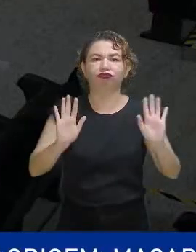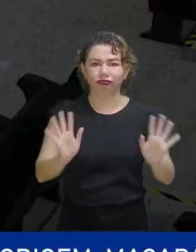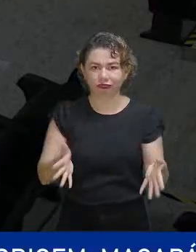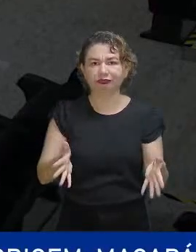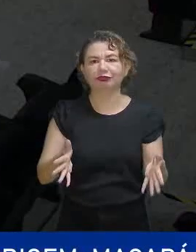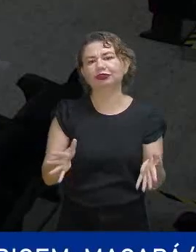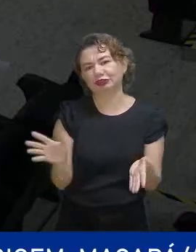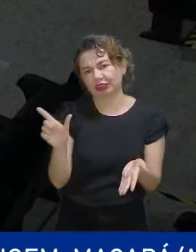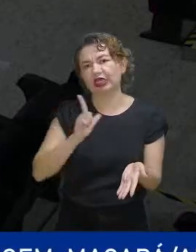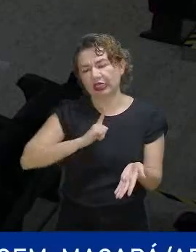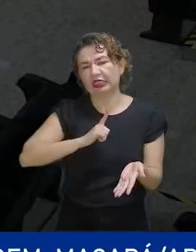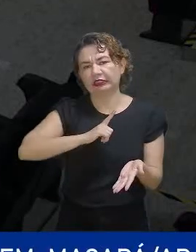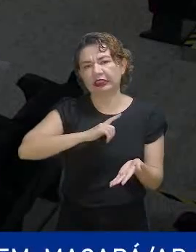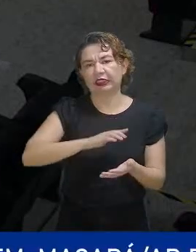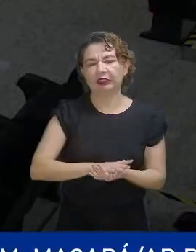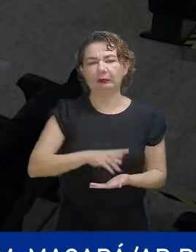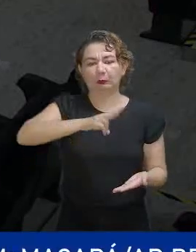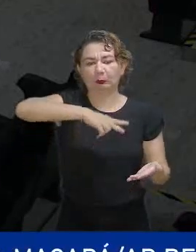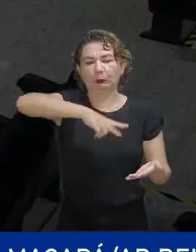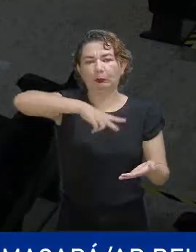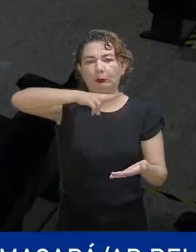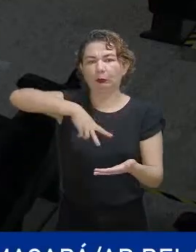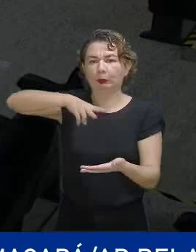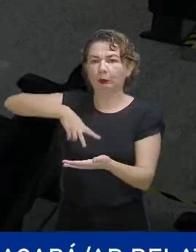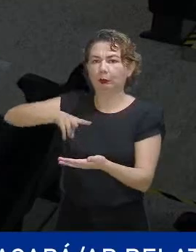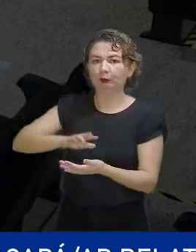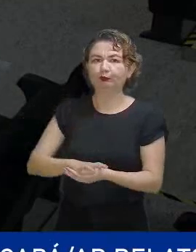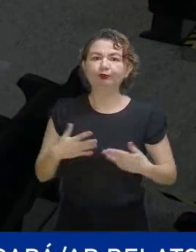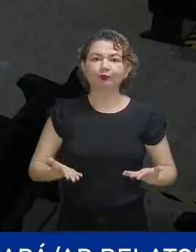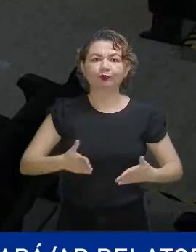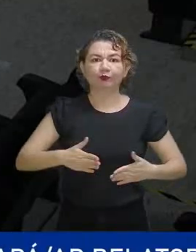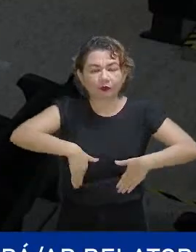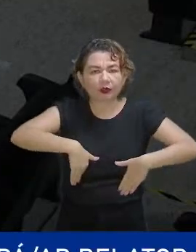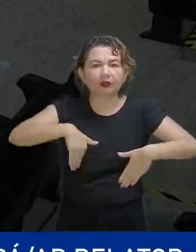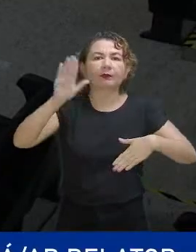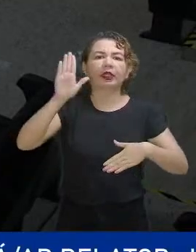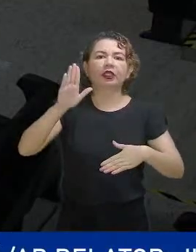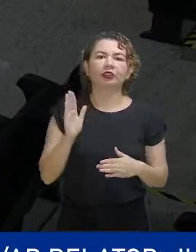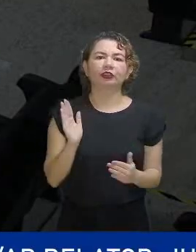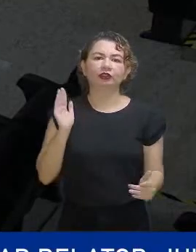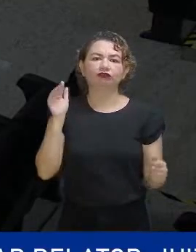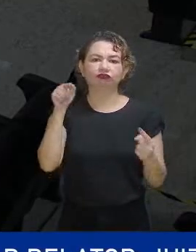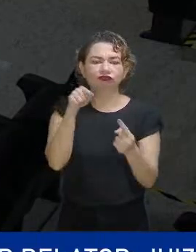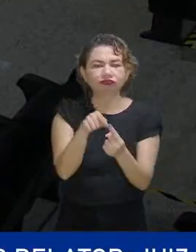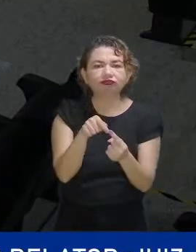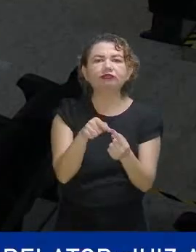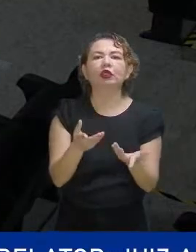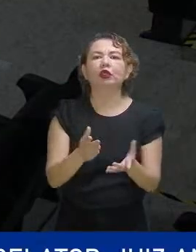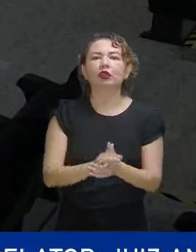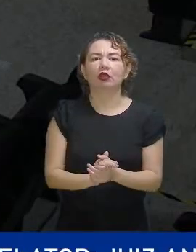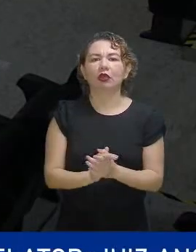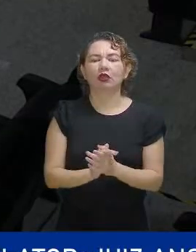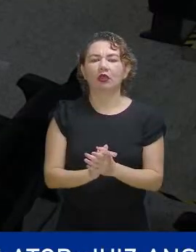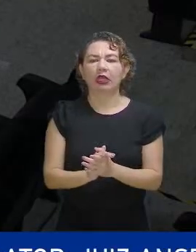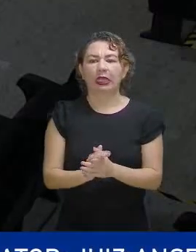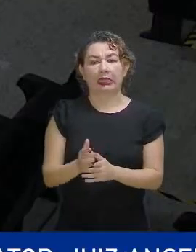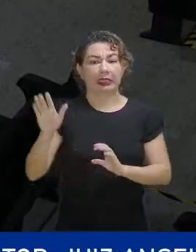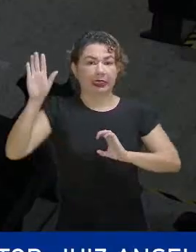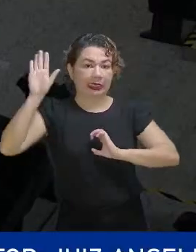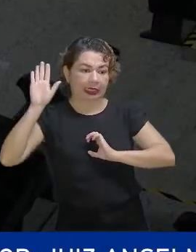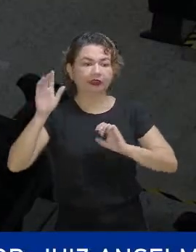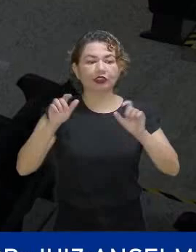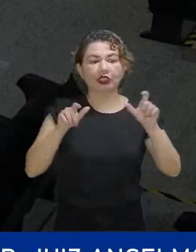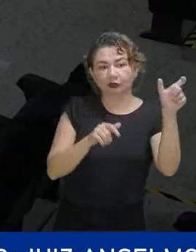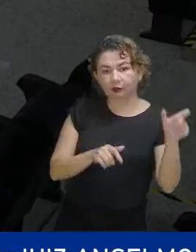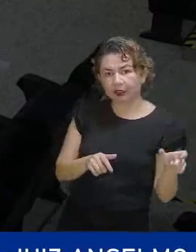prática, demonstram que o bem jurídico tutelado vai além da relação direta entre candidato e eleitor,